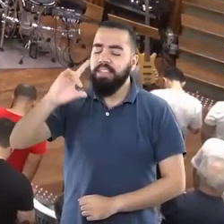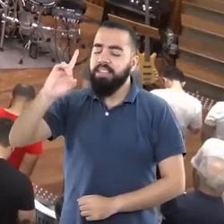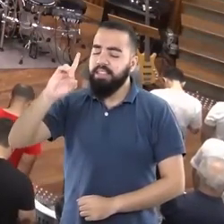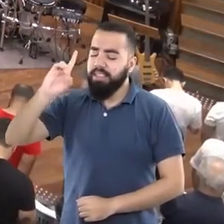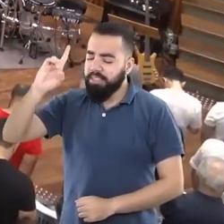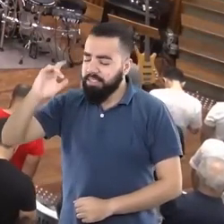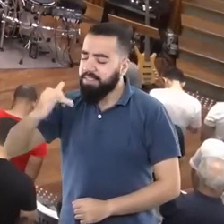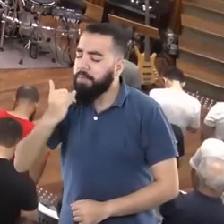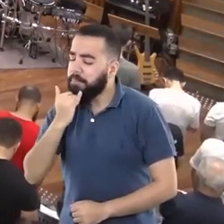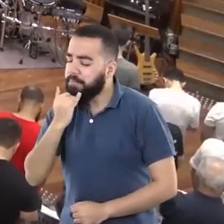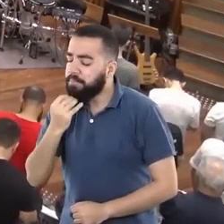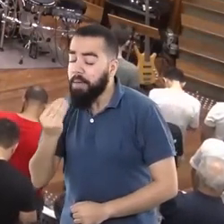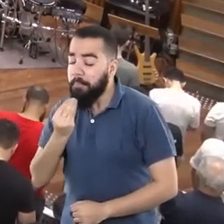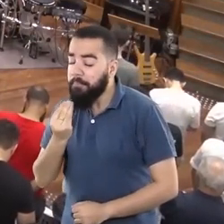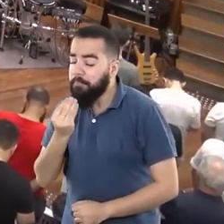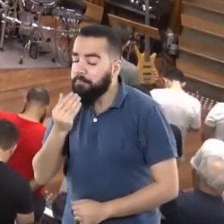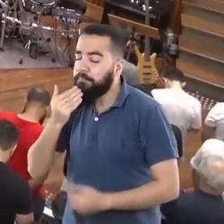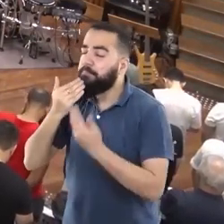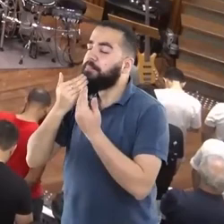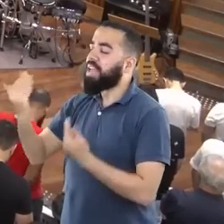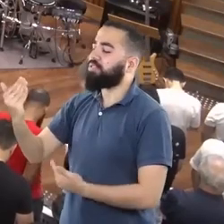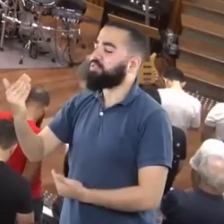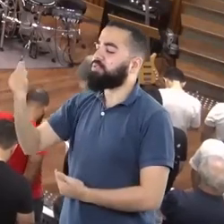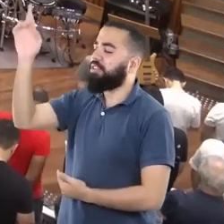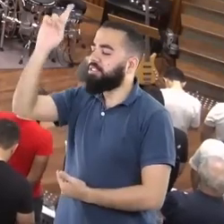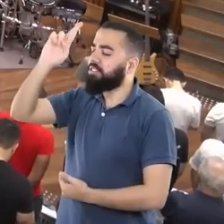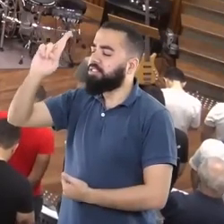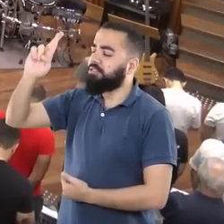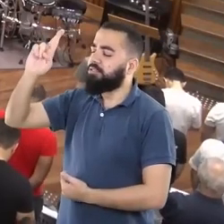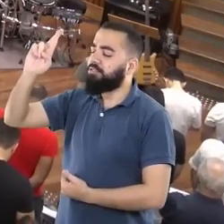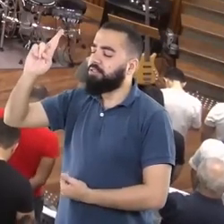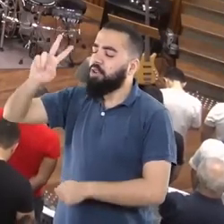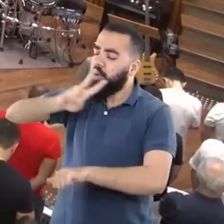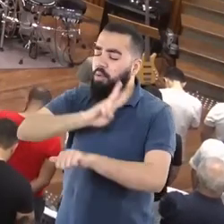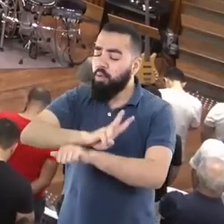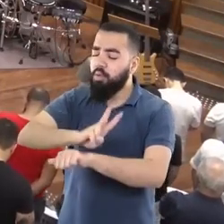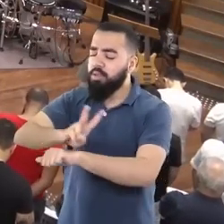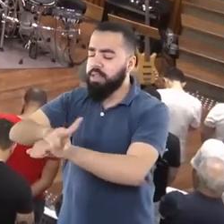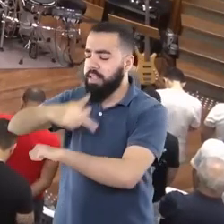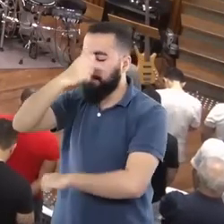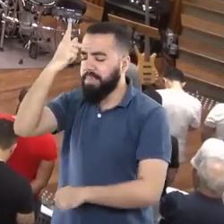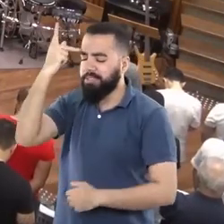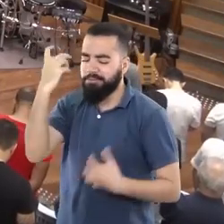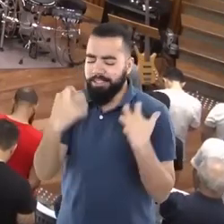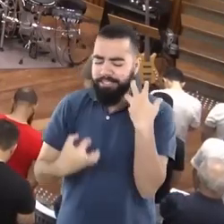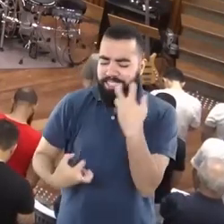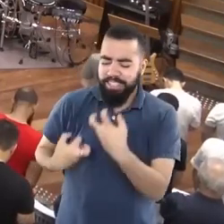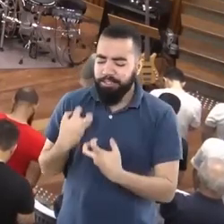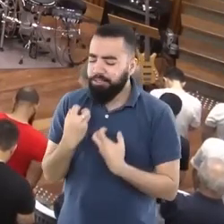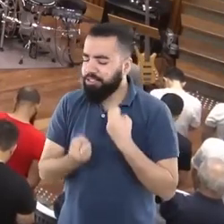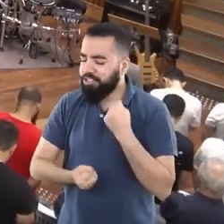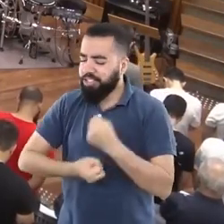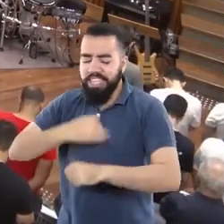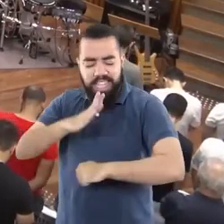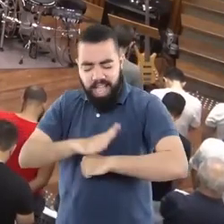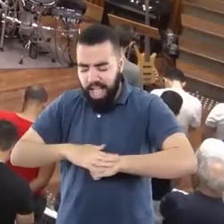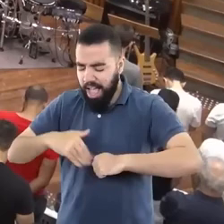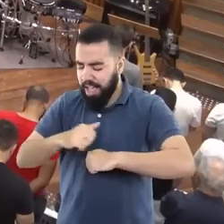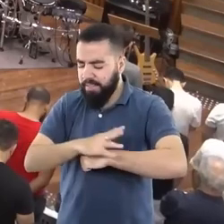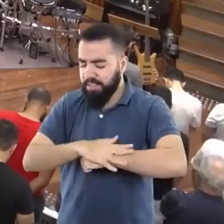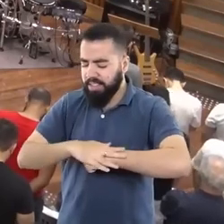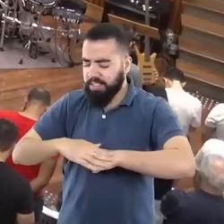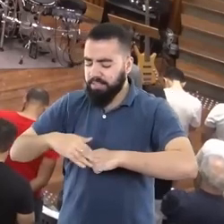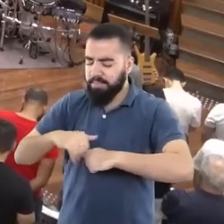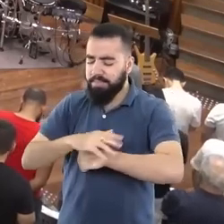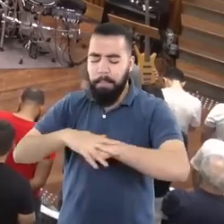no poderoso nome de Jesus, venha ao encontro daquele que está aflito. venha trazendo consolo, venha trazendo refrigério,